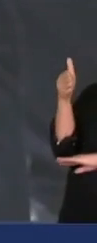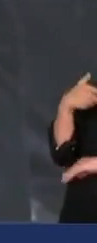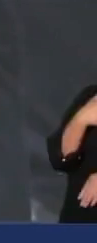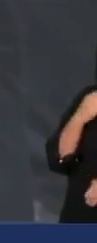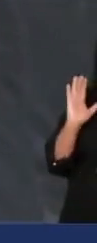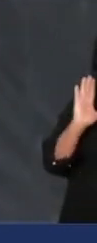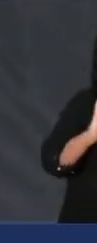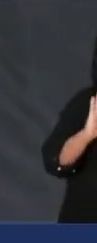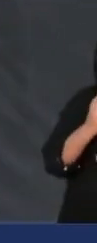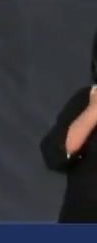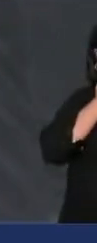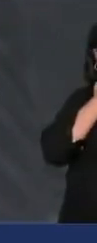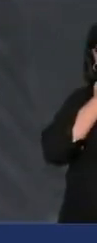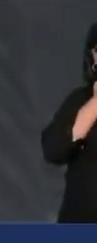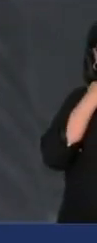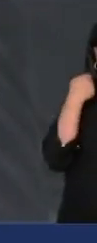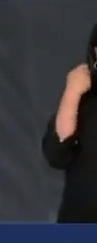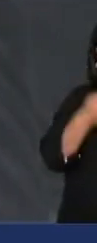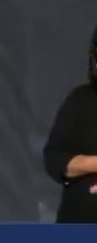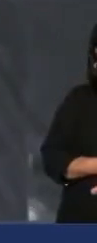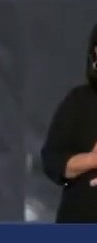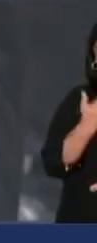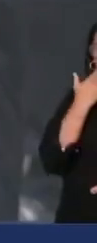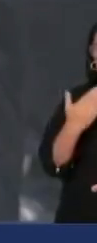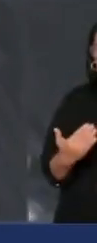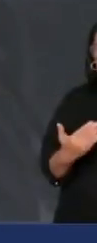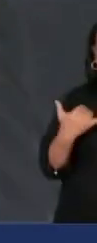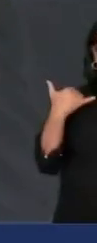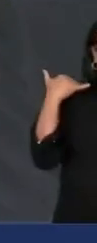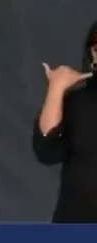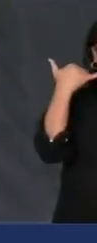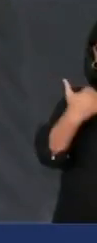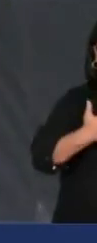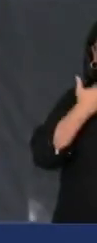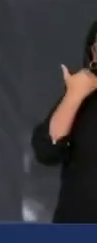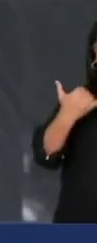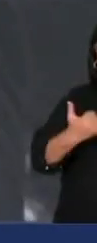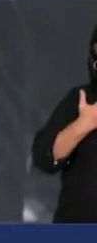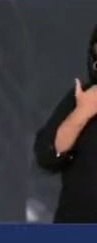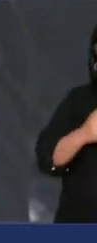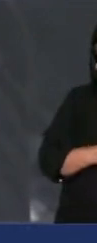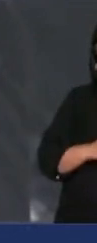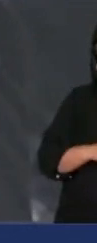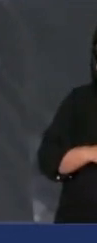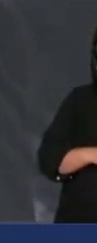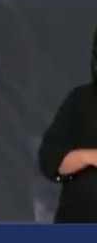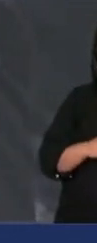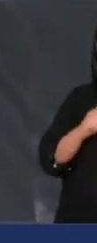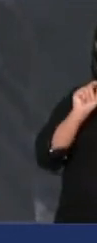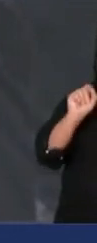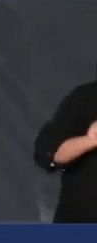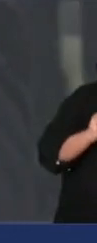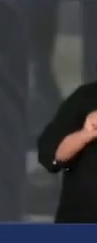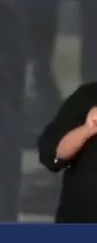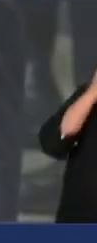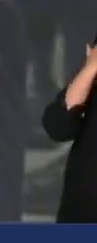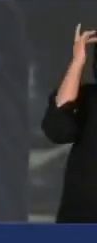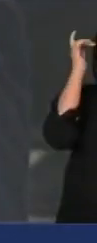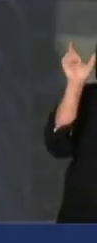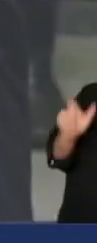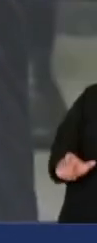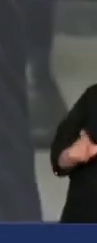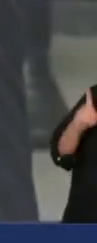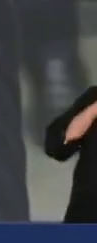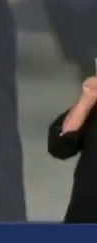pode pagar esse tipo de diversão, entre aspas, golpista de quem disse que